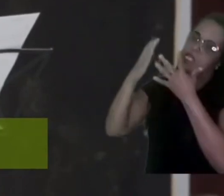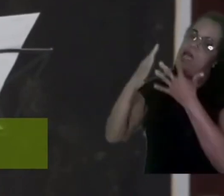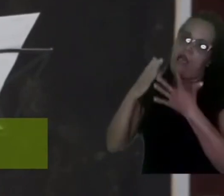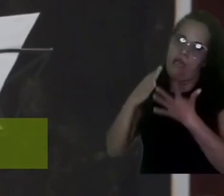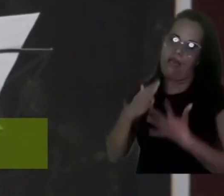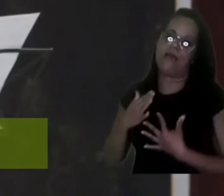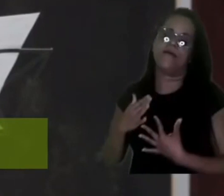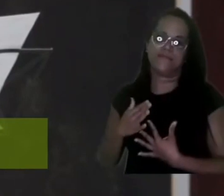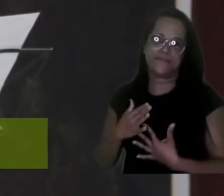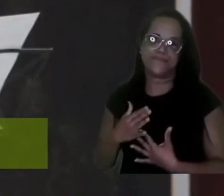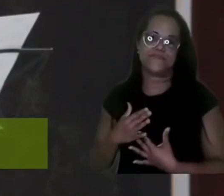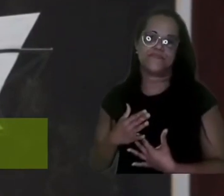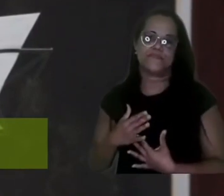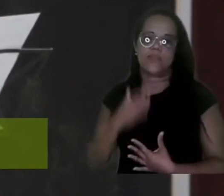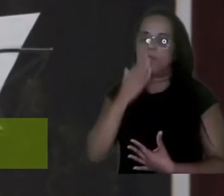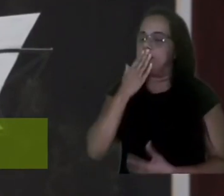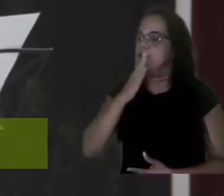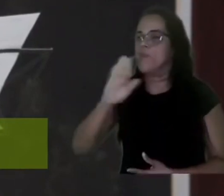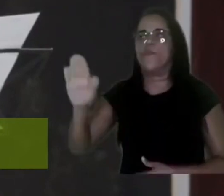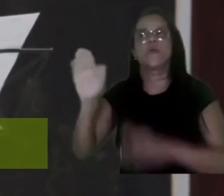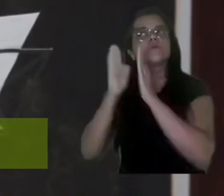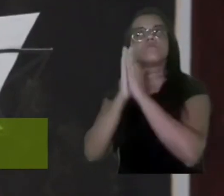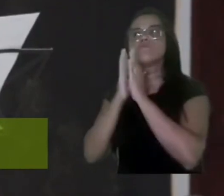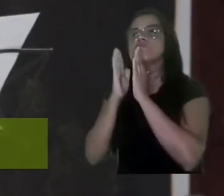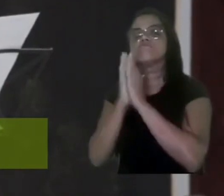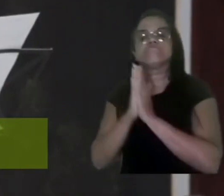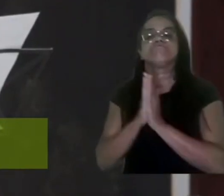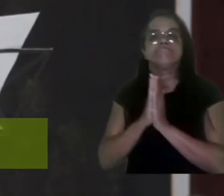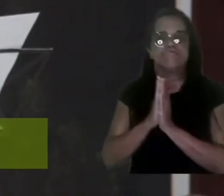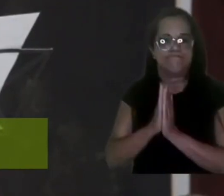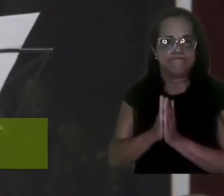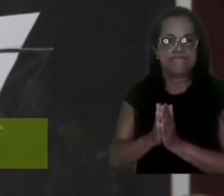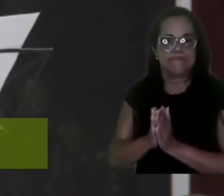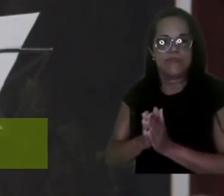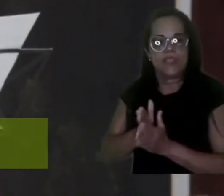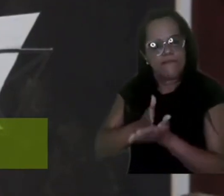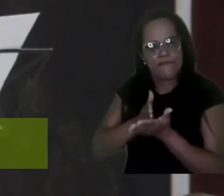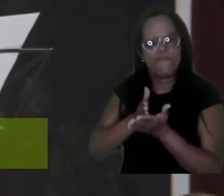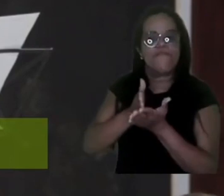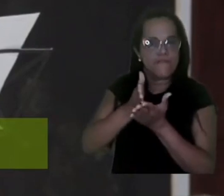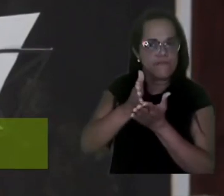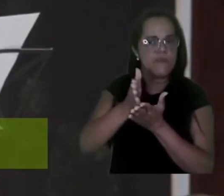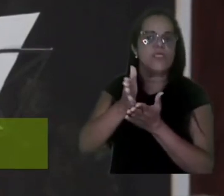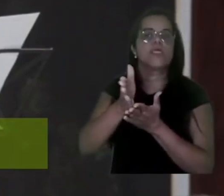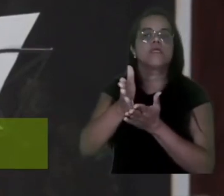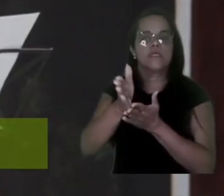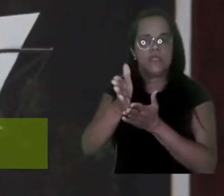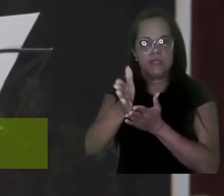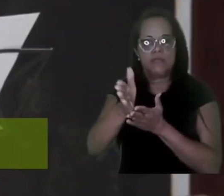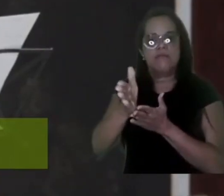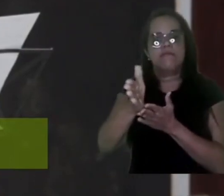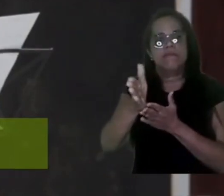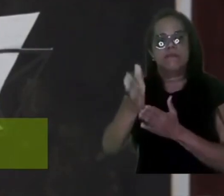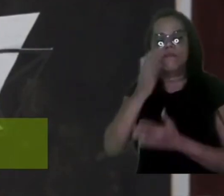em oração. Firme, ó Deus, está o meu coração,